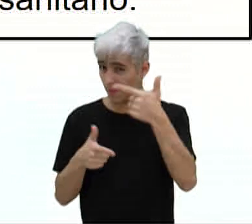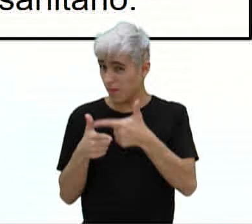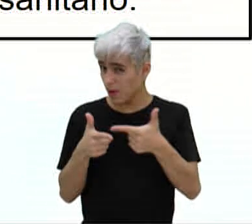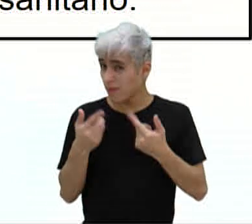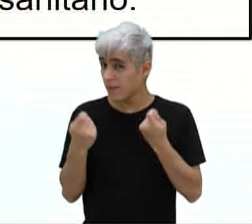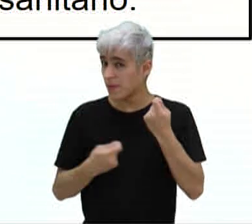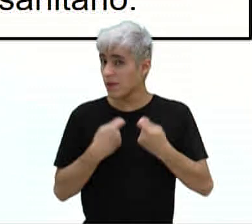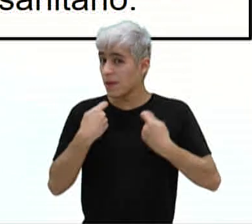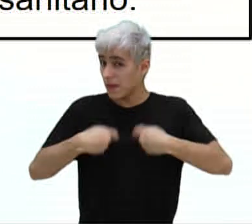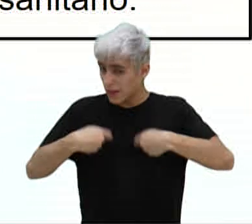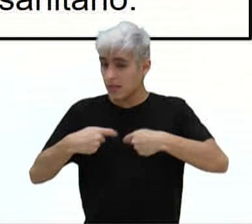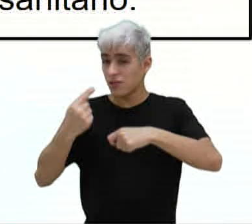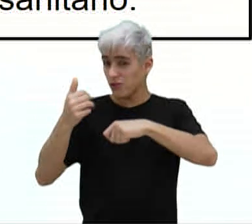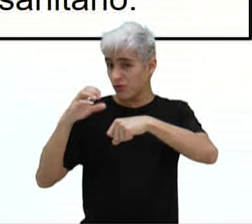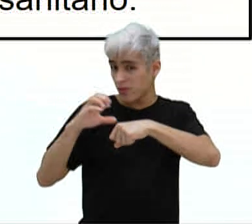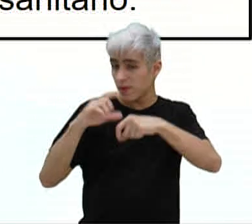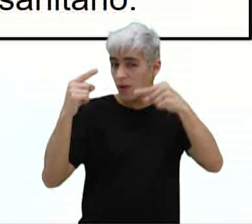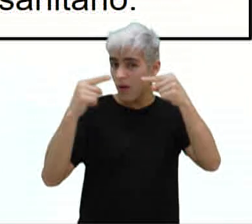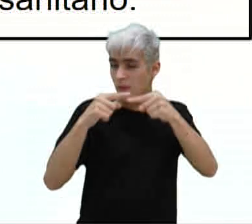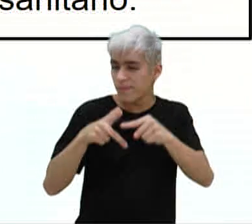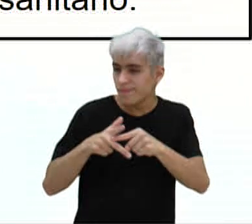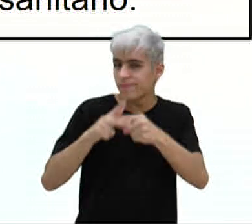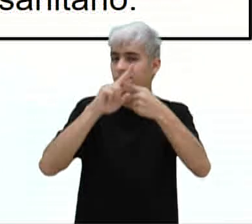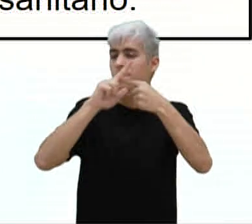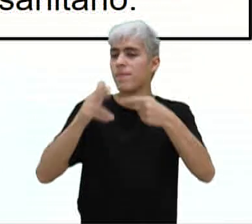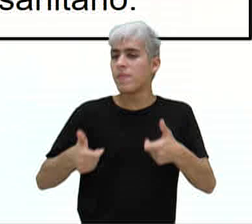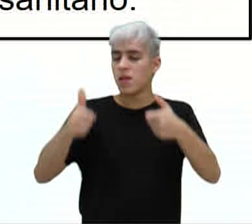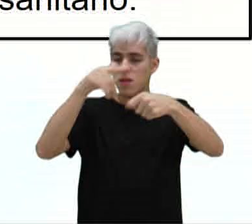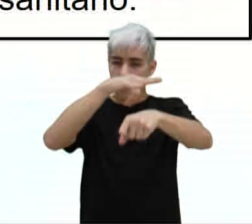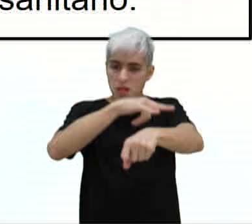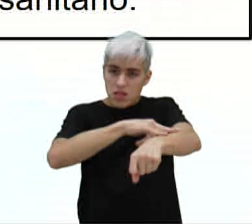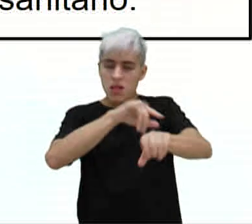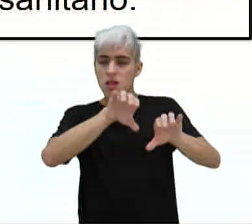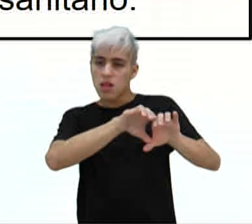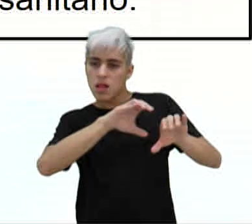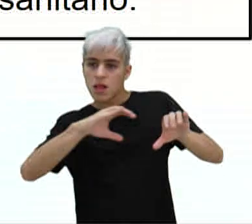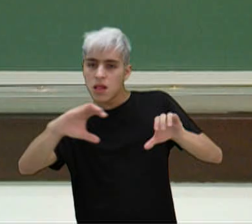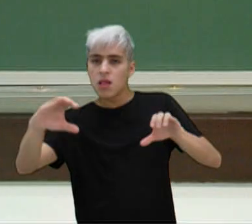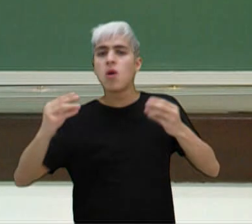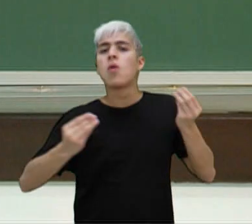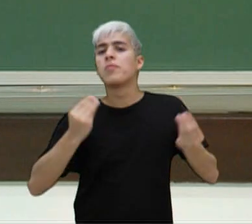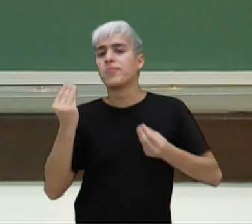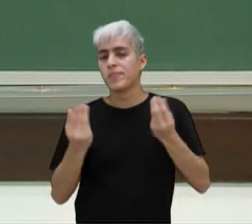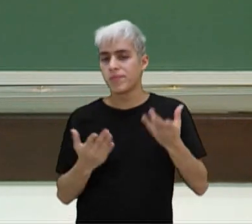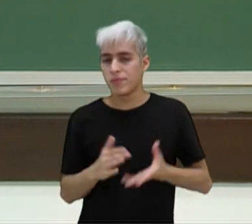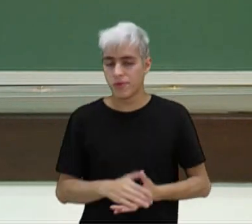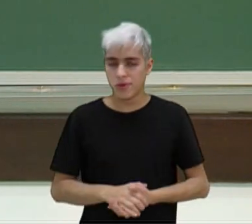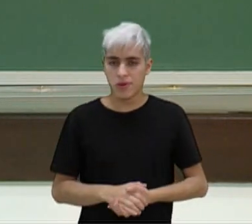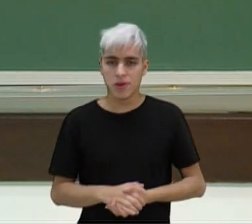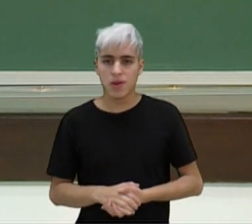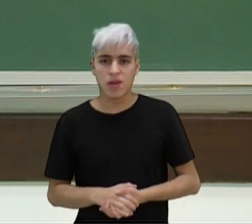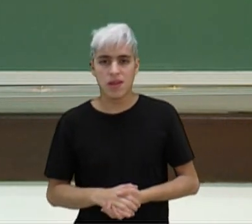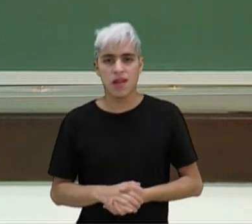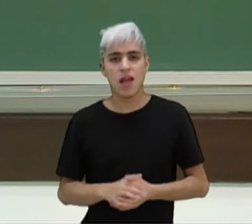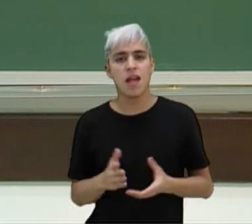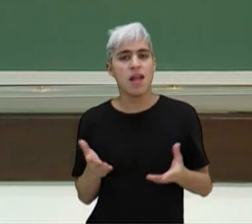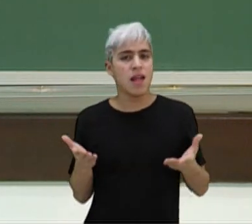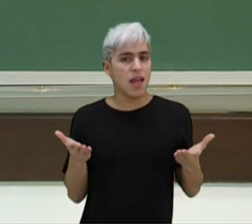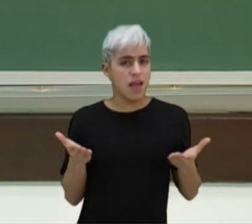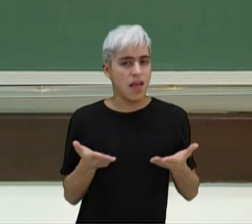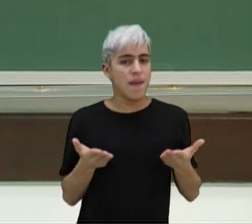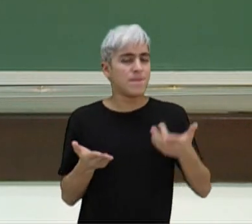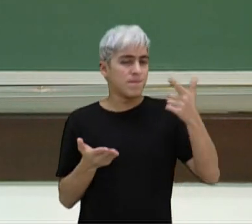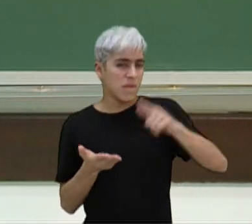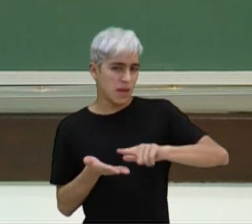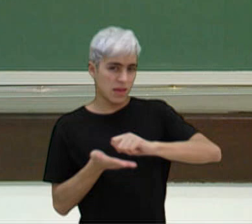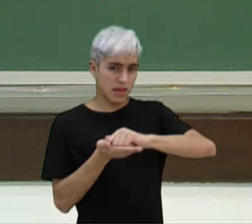preciso investimentos adequados para melhorar a rede de esgotamento sanitário. Então, agora nós vamos fazer mais